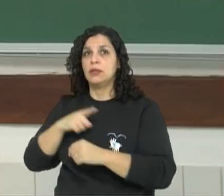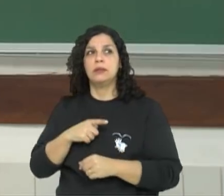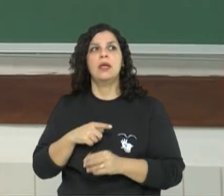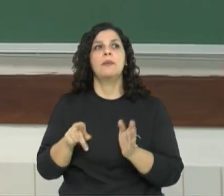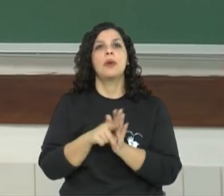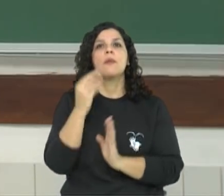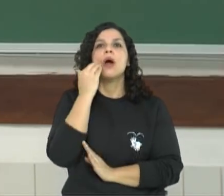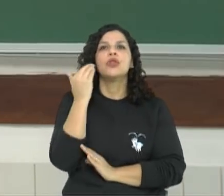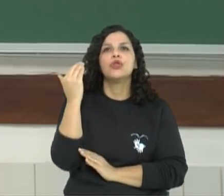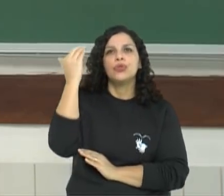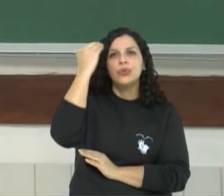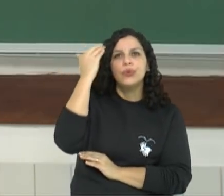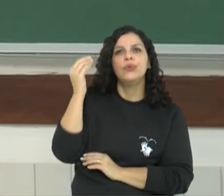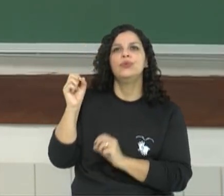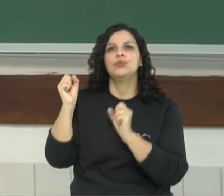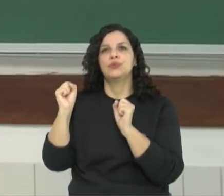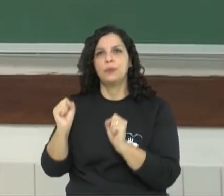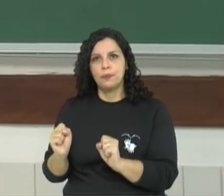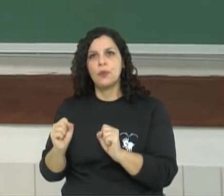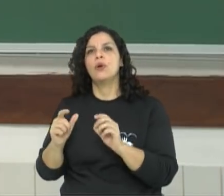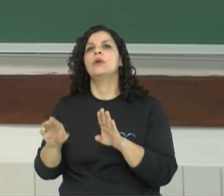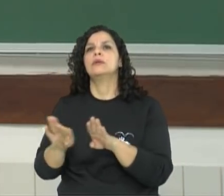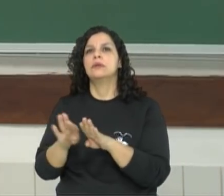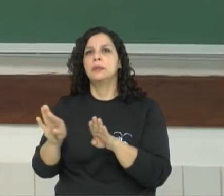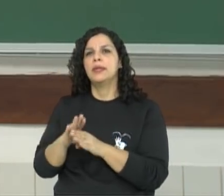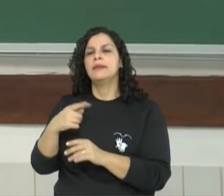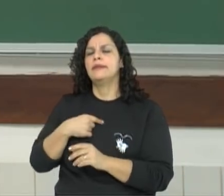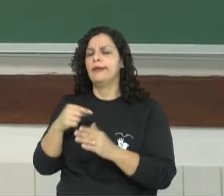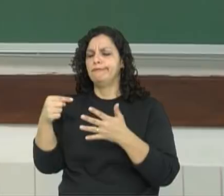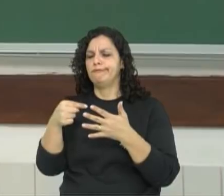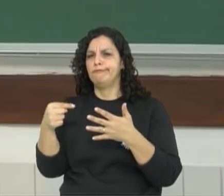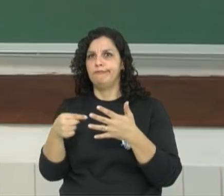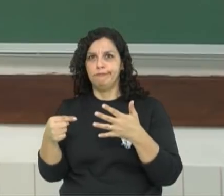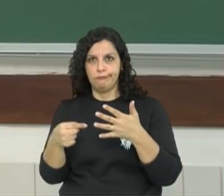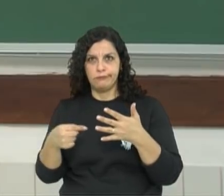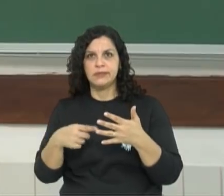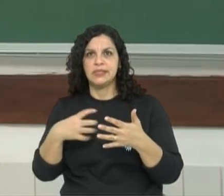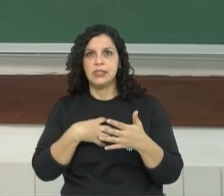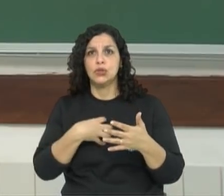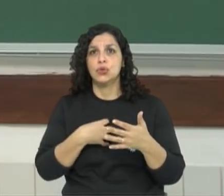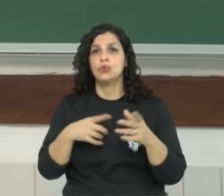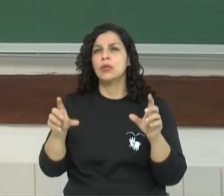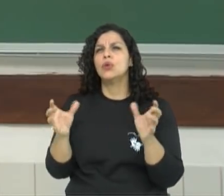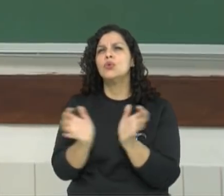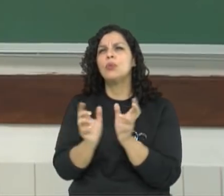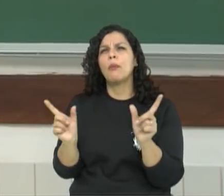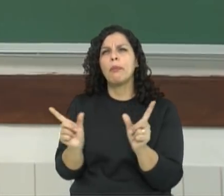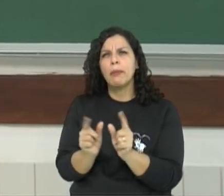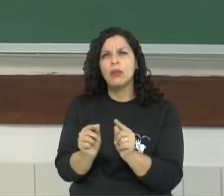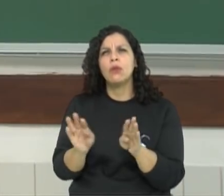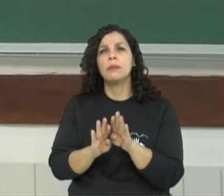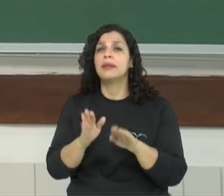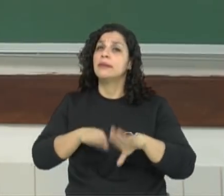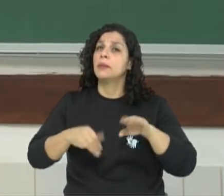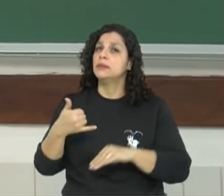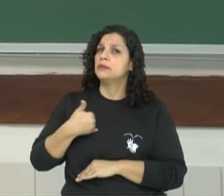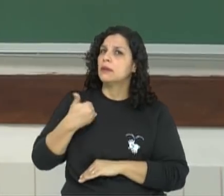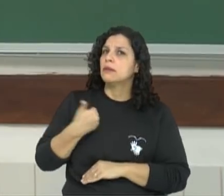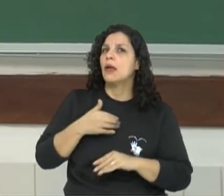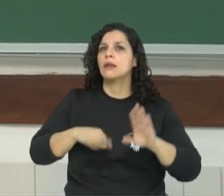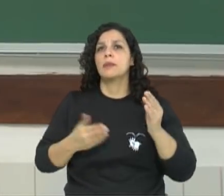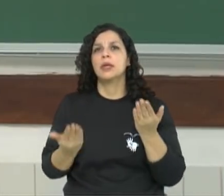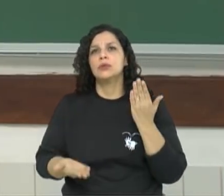Categorias adultas, de peso, né? Amadores, profissionais, categorias menores, conforme a idade,